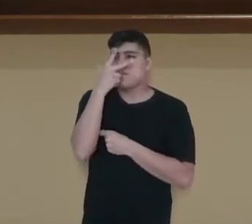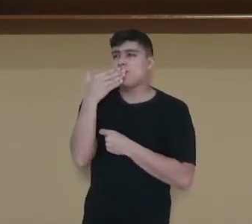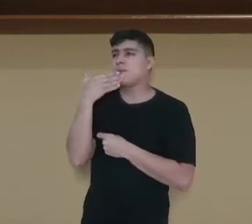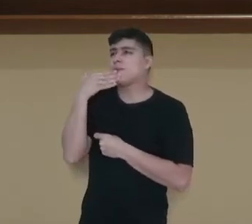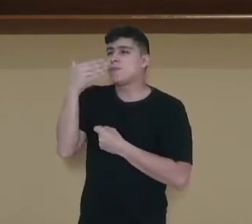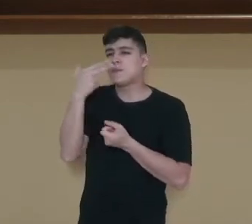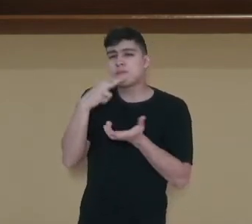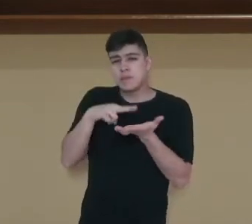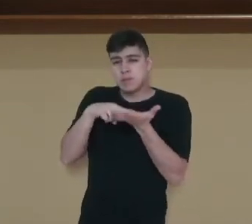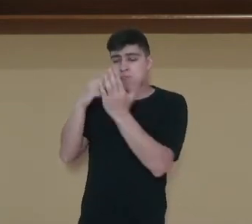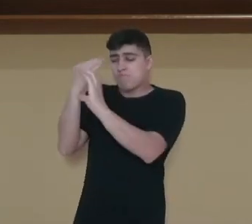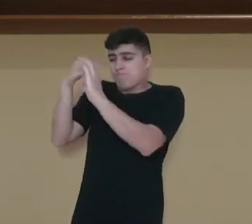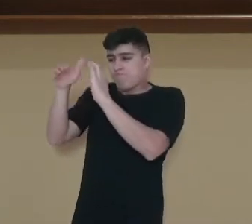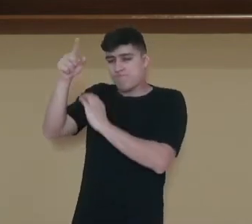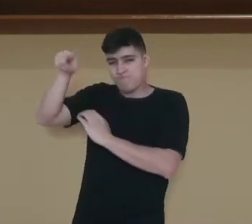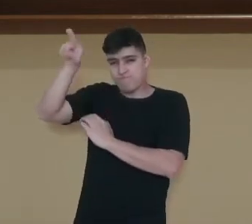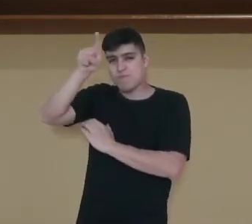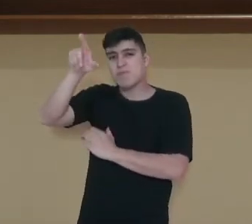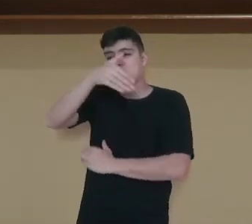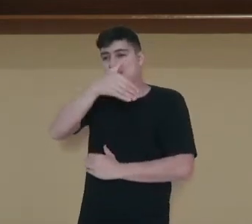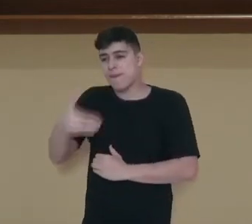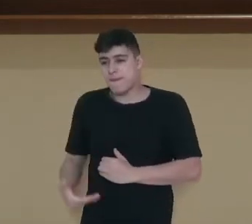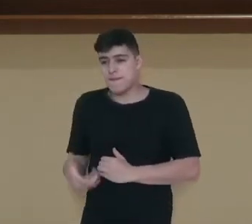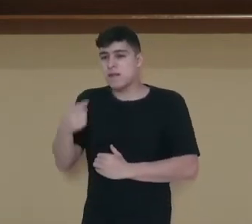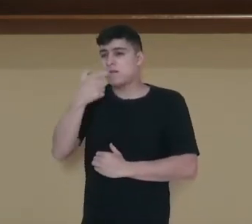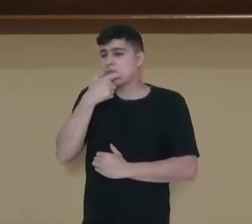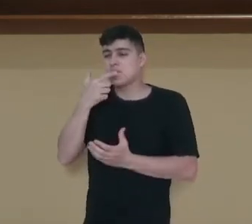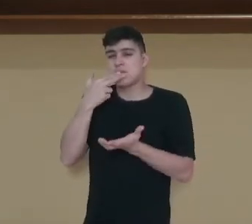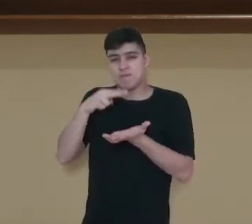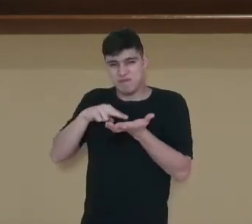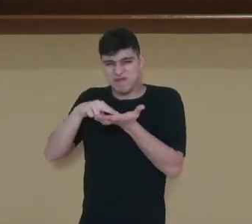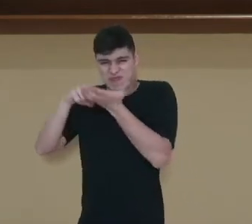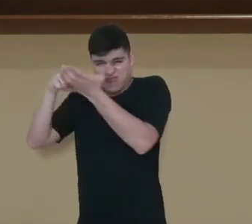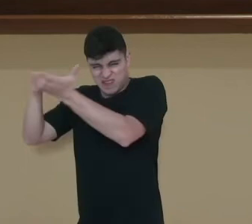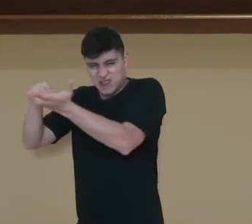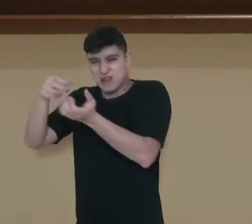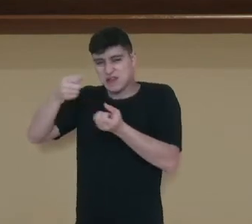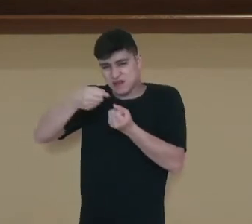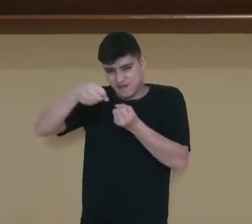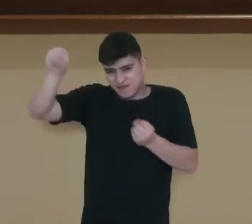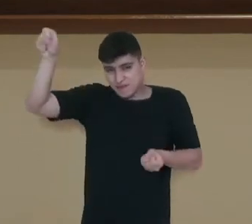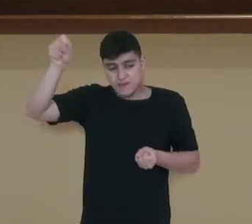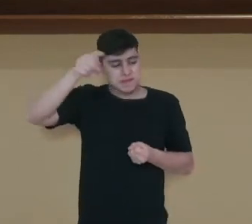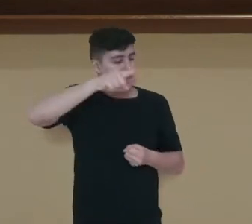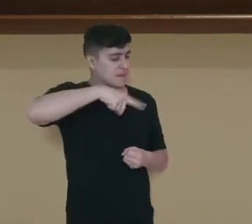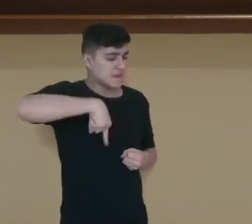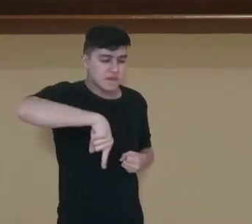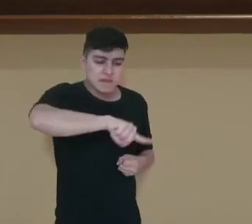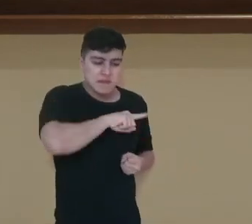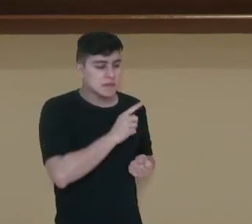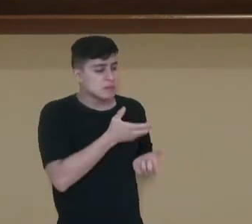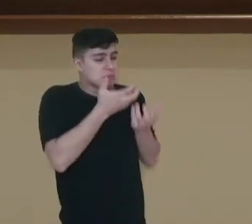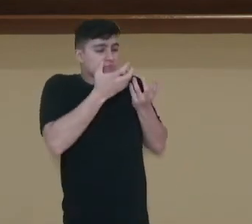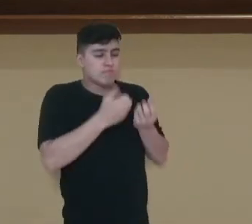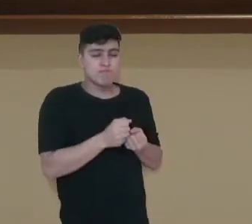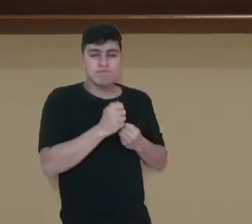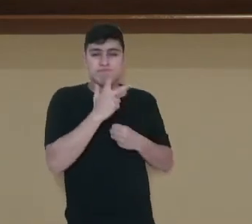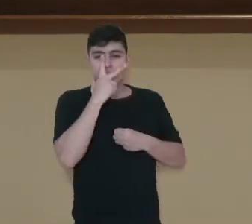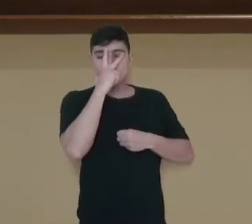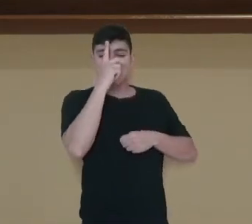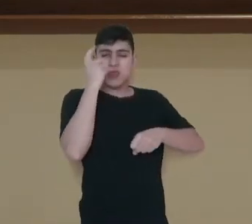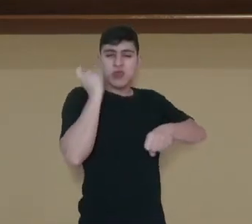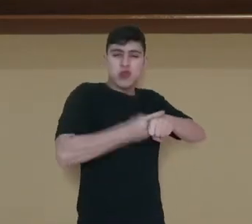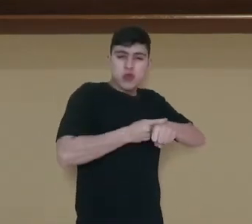petições para o governo inglês, e o governo inglês, ele continuou, assim como a lei, intolerável. Ele continuou